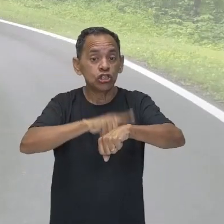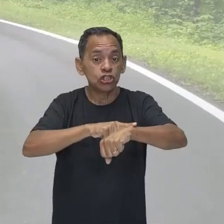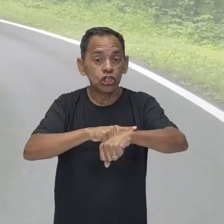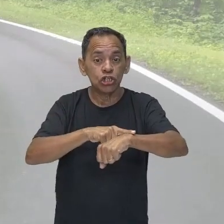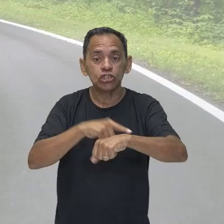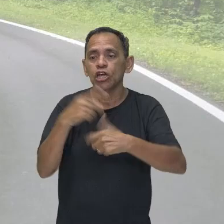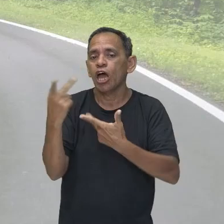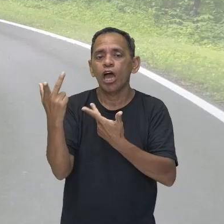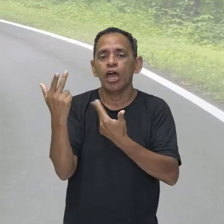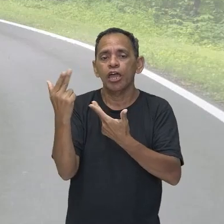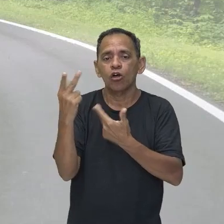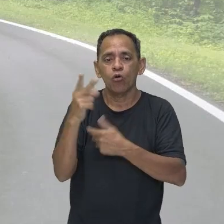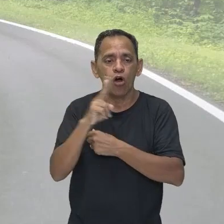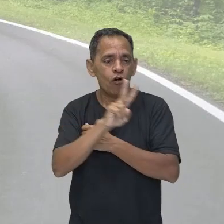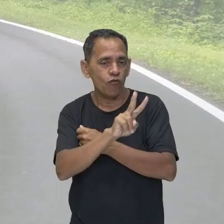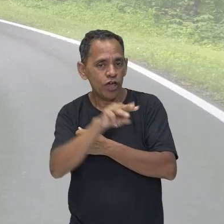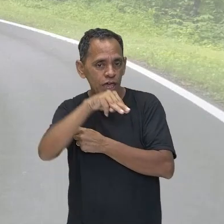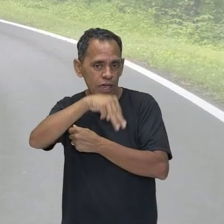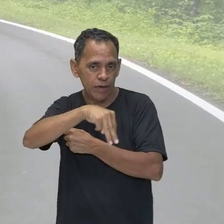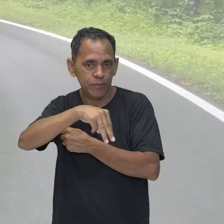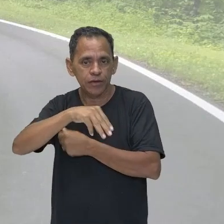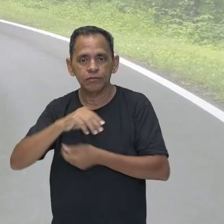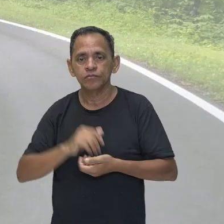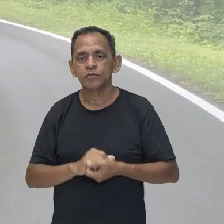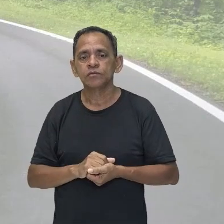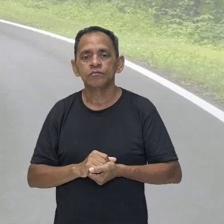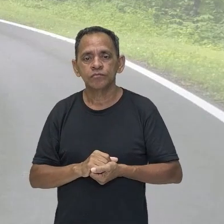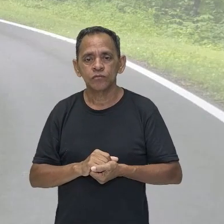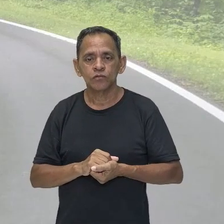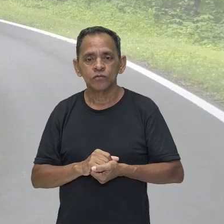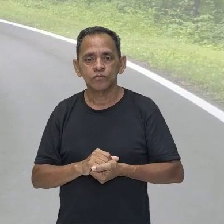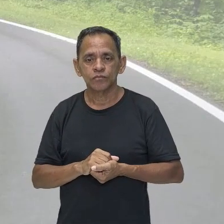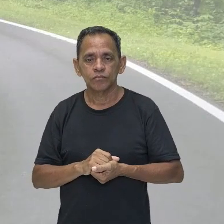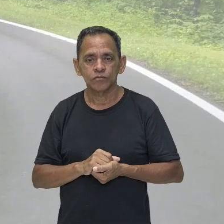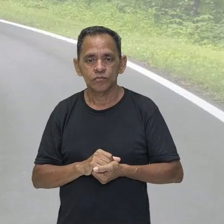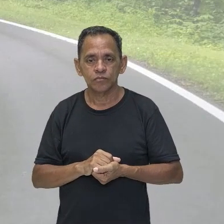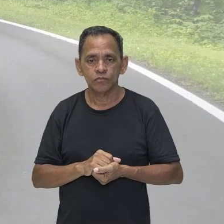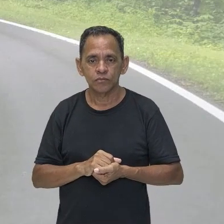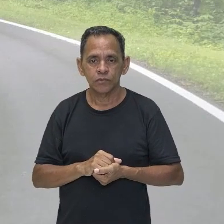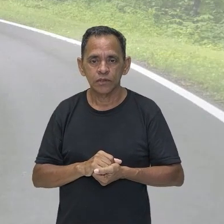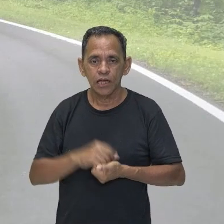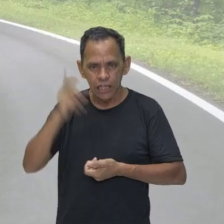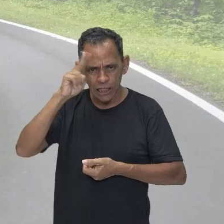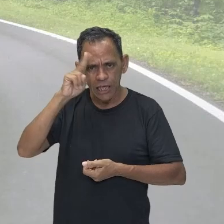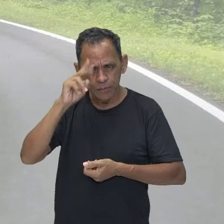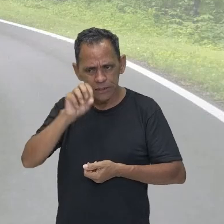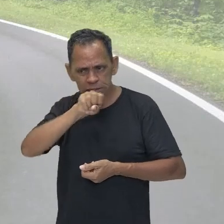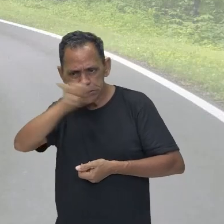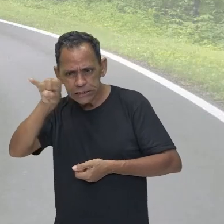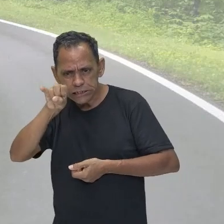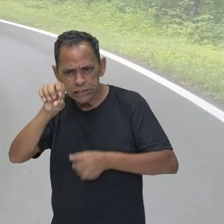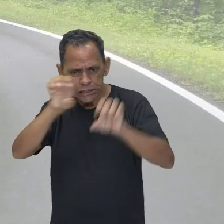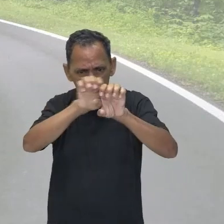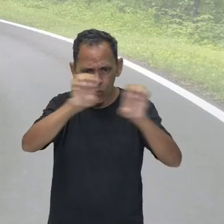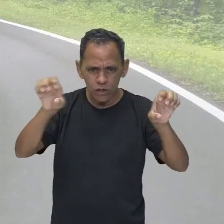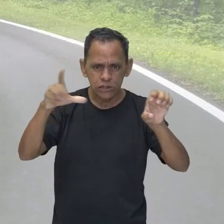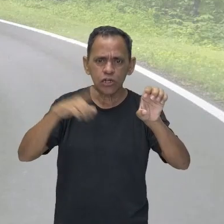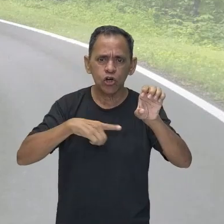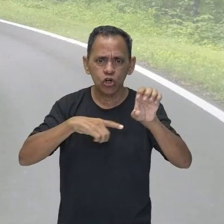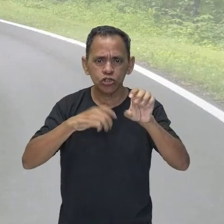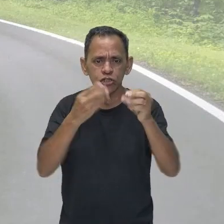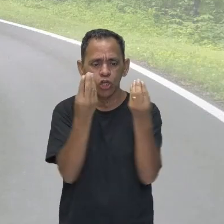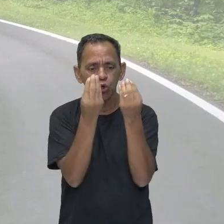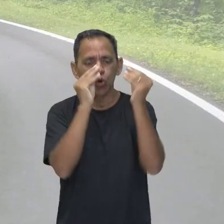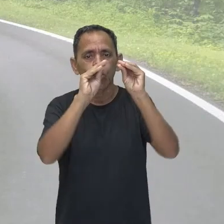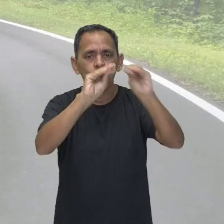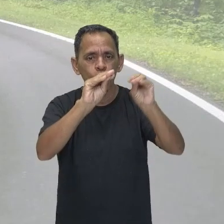média? Porque se eu pegar a distância total e o tempo total, Isso vai dar o mesmo resultado